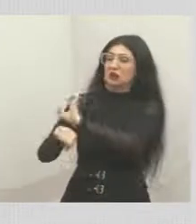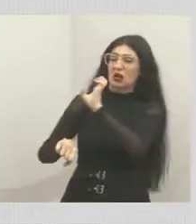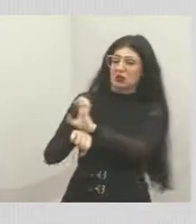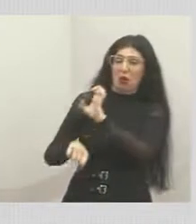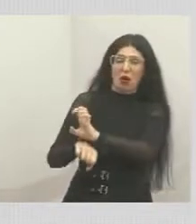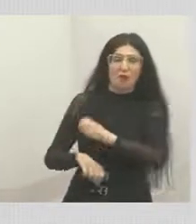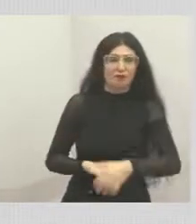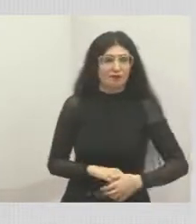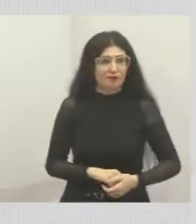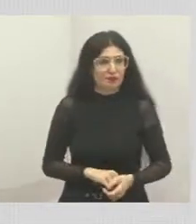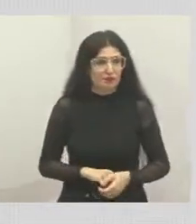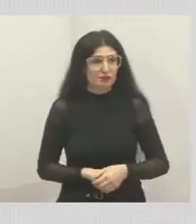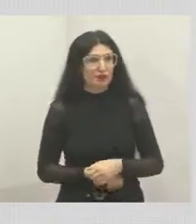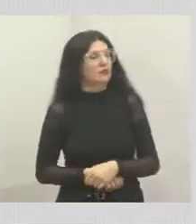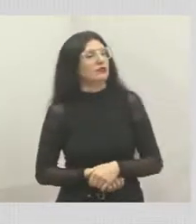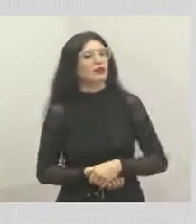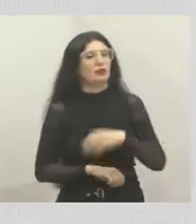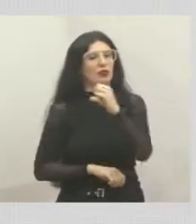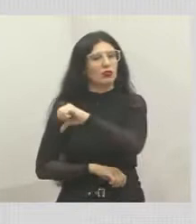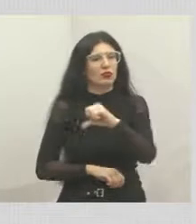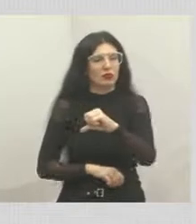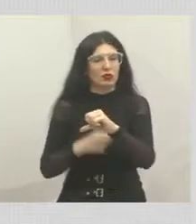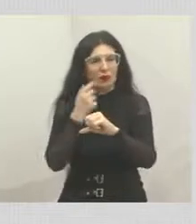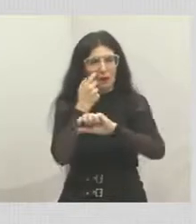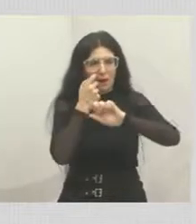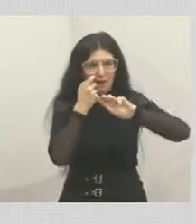meta orçamentária de